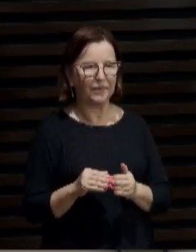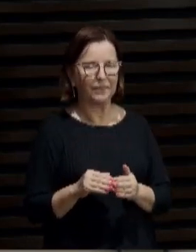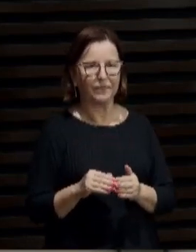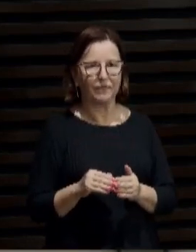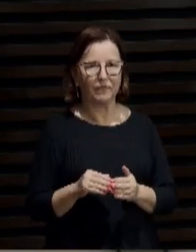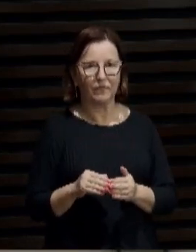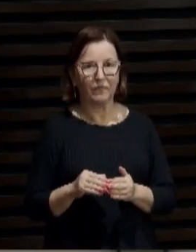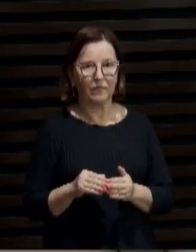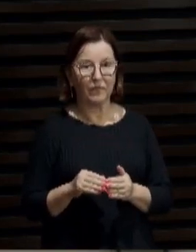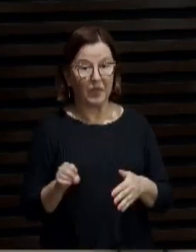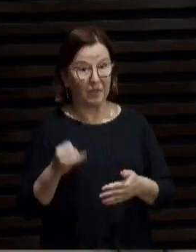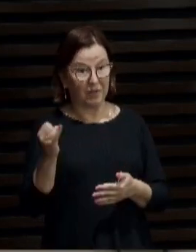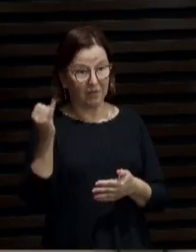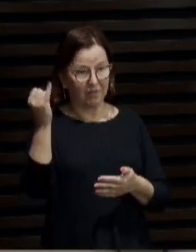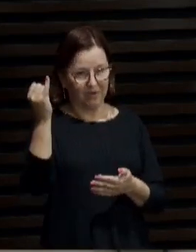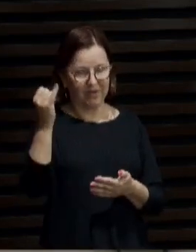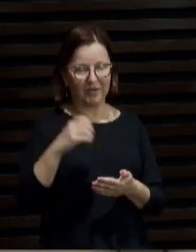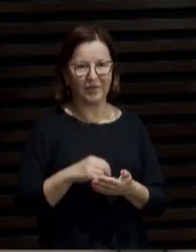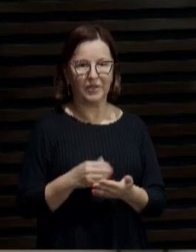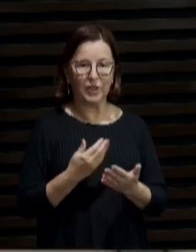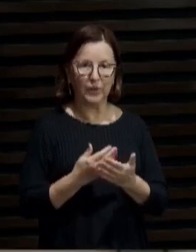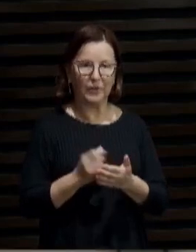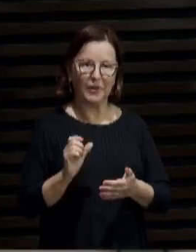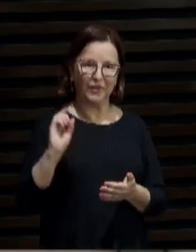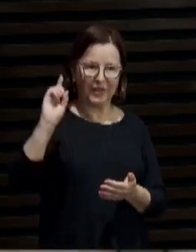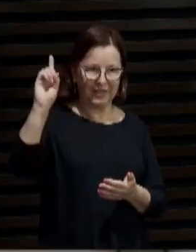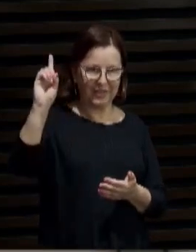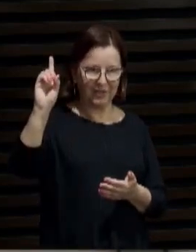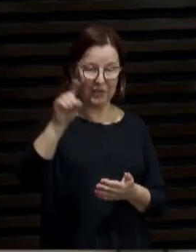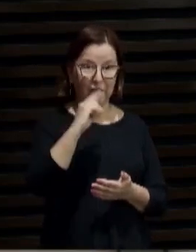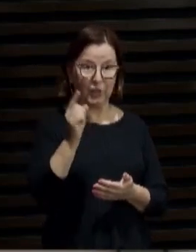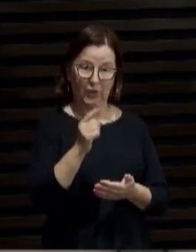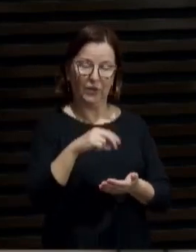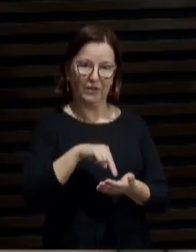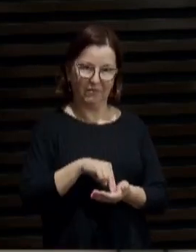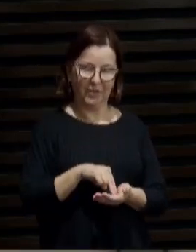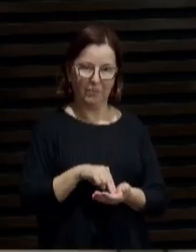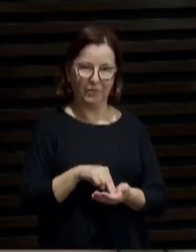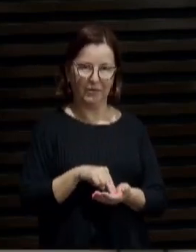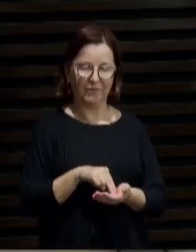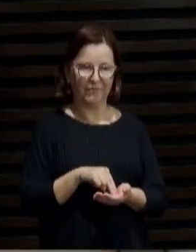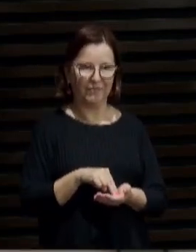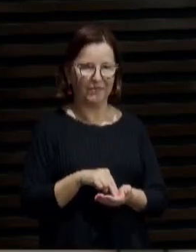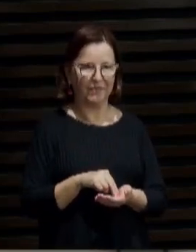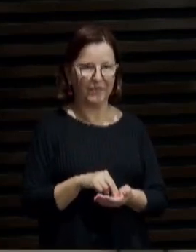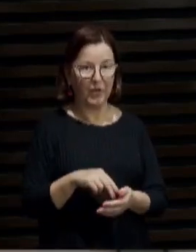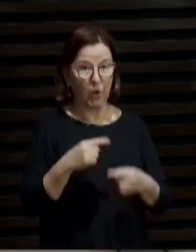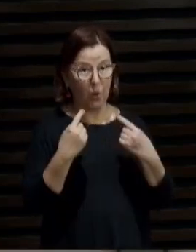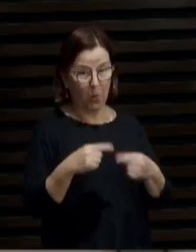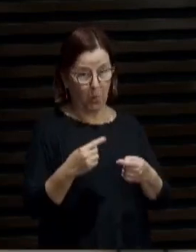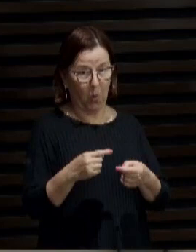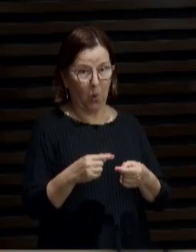muito, muito bom. É no estudo da palavra que nós estaremos alimentados e vacinados contra